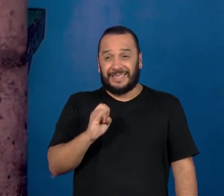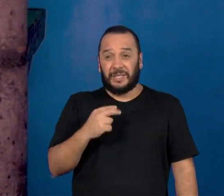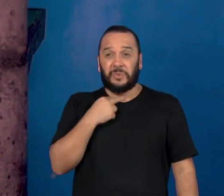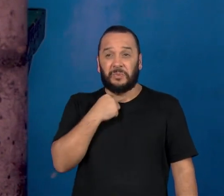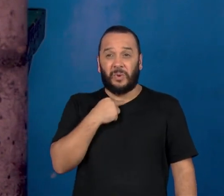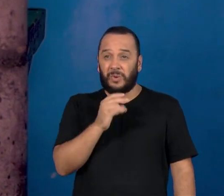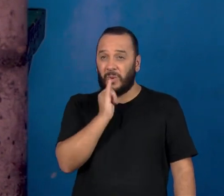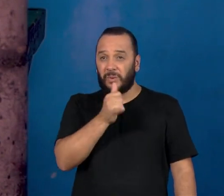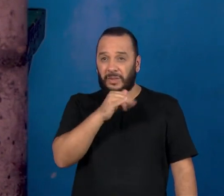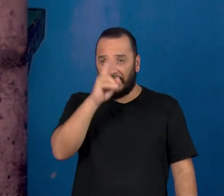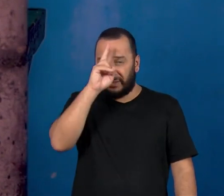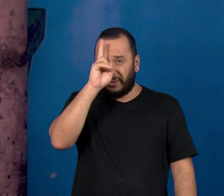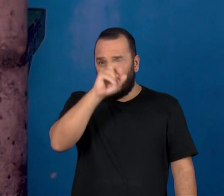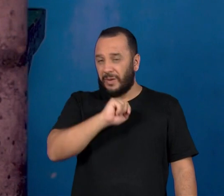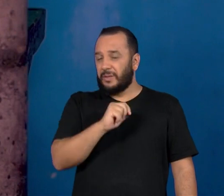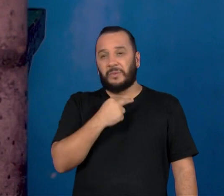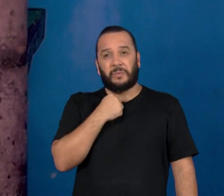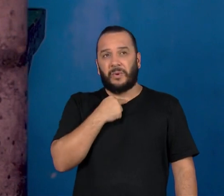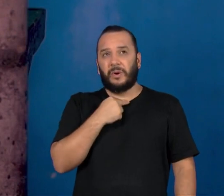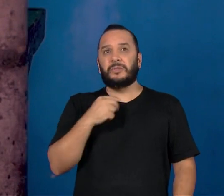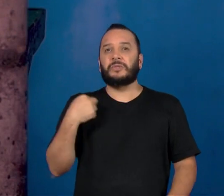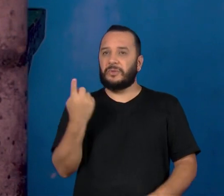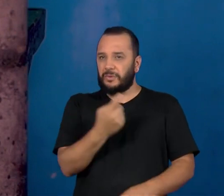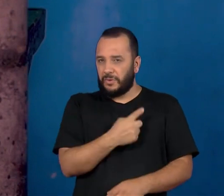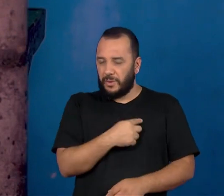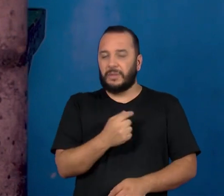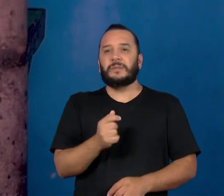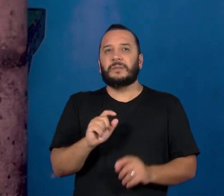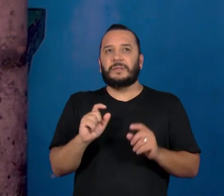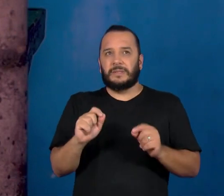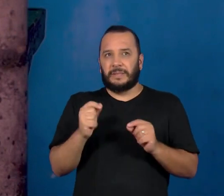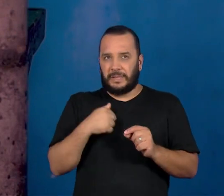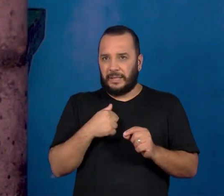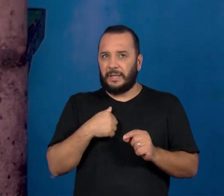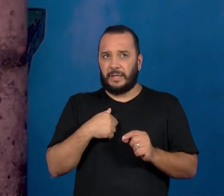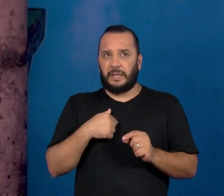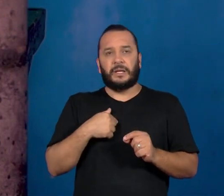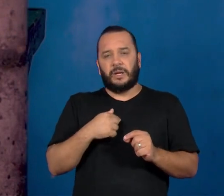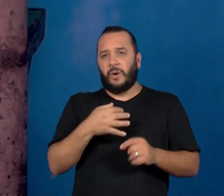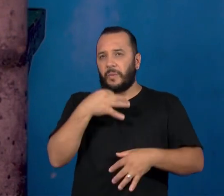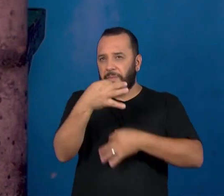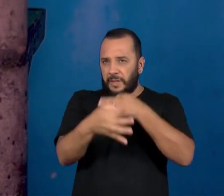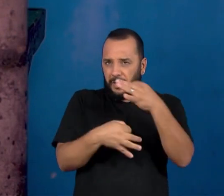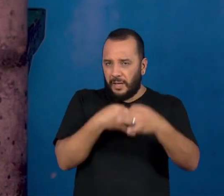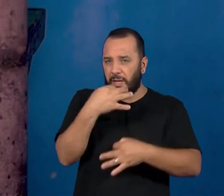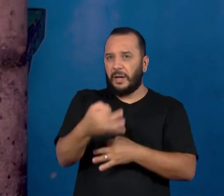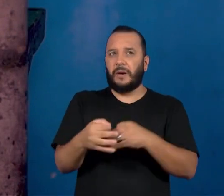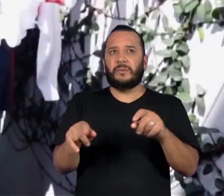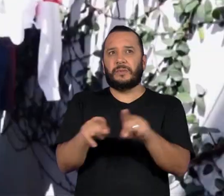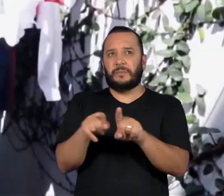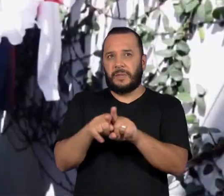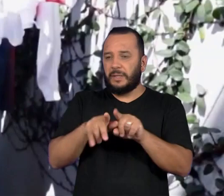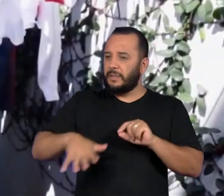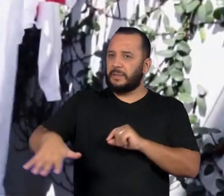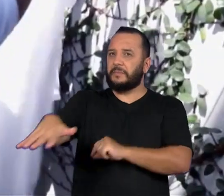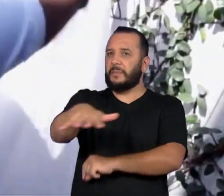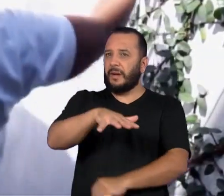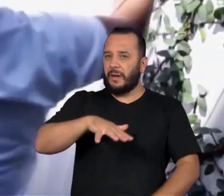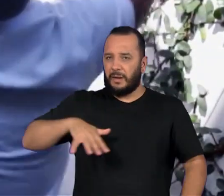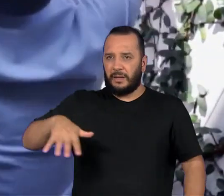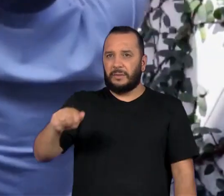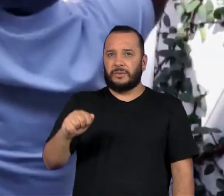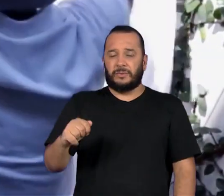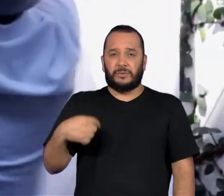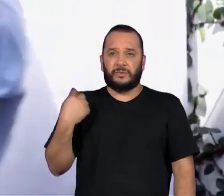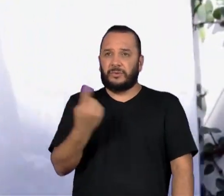que a gente dê espaço, que a gente dê o nosso equipamento, que a gente dê o nosso ouvido, que a gente dê o nosso espaço, né? Os nossos filmes,